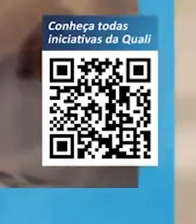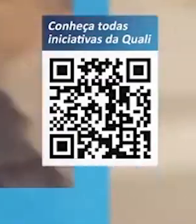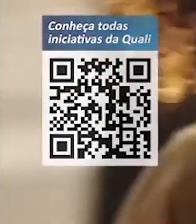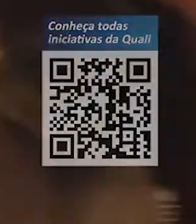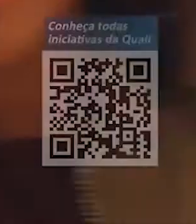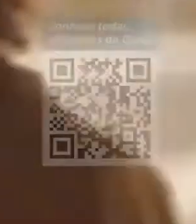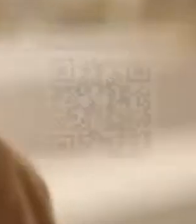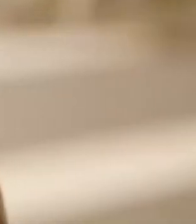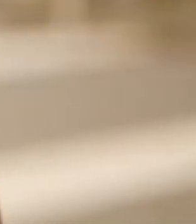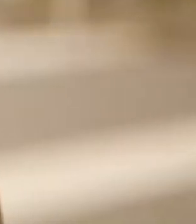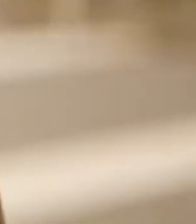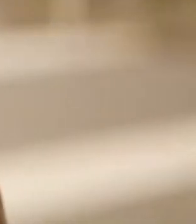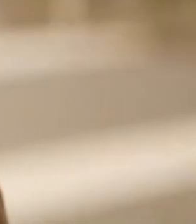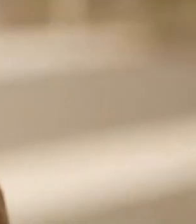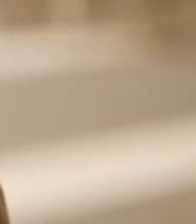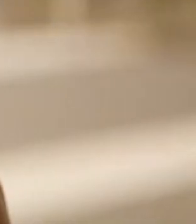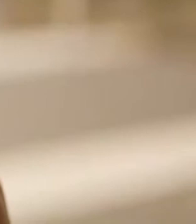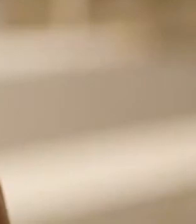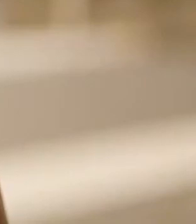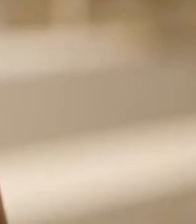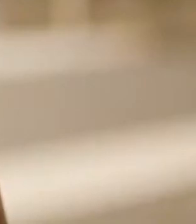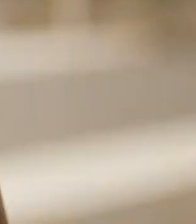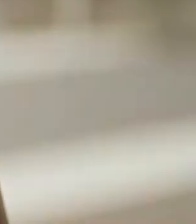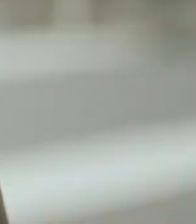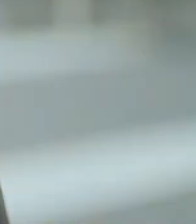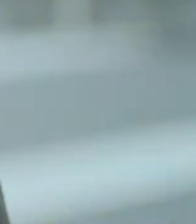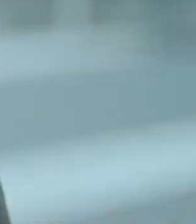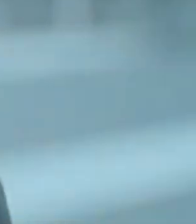Juntos, daremos a volta por cima.